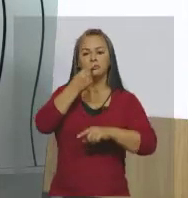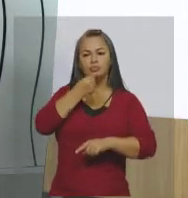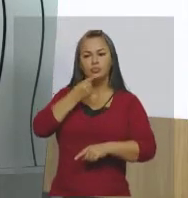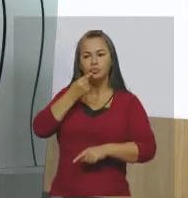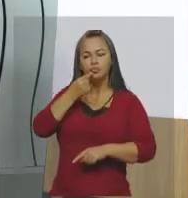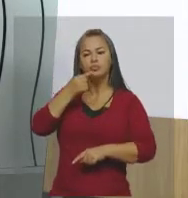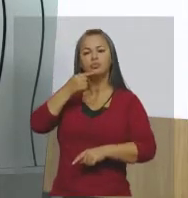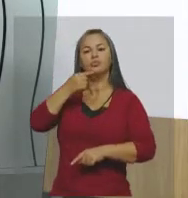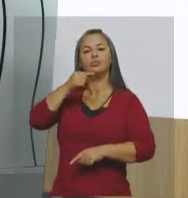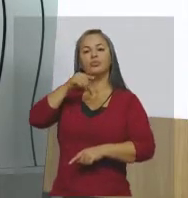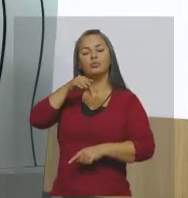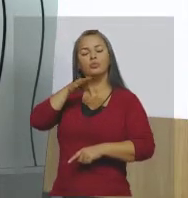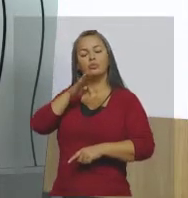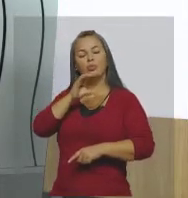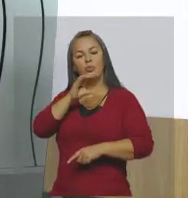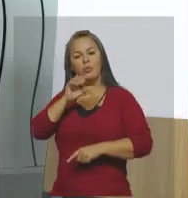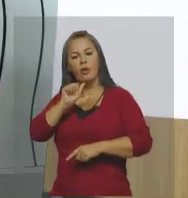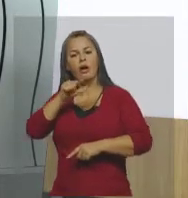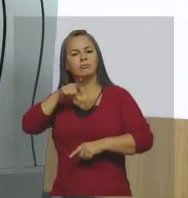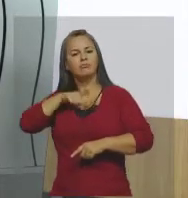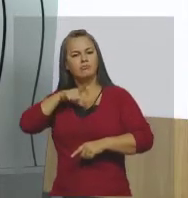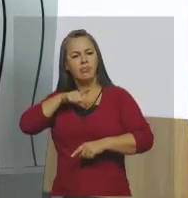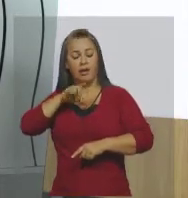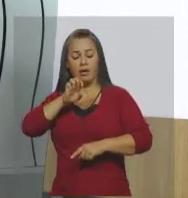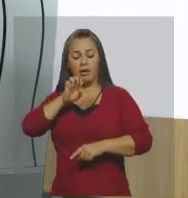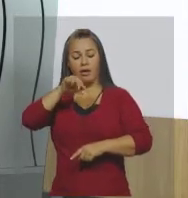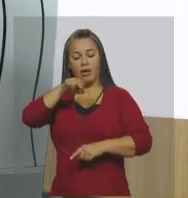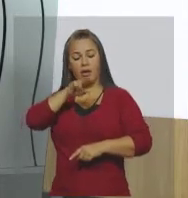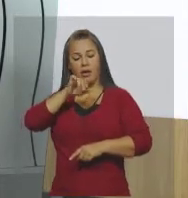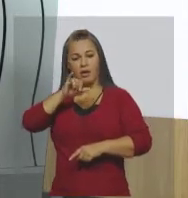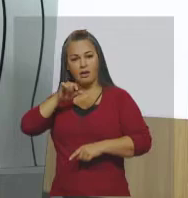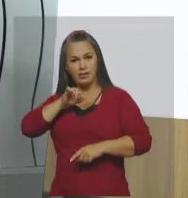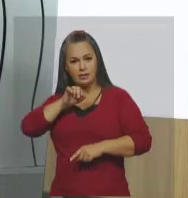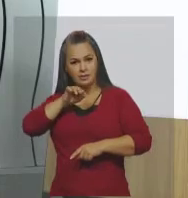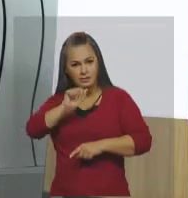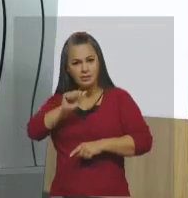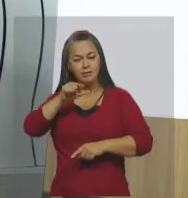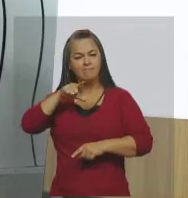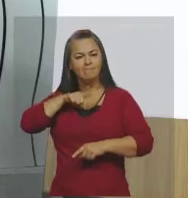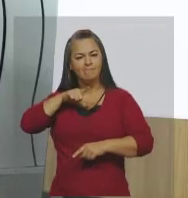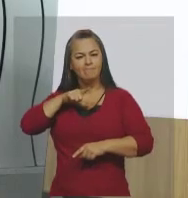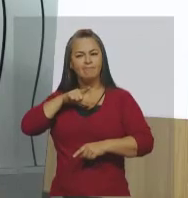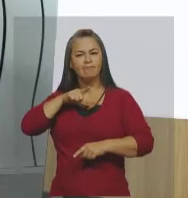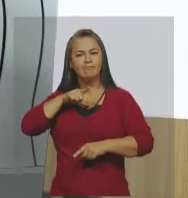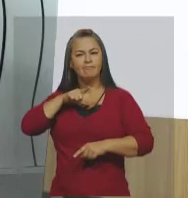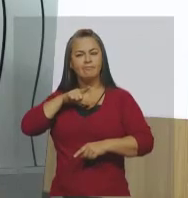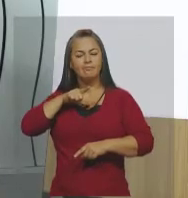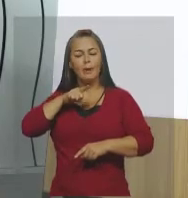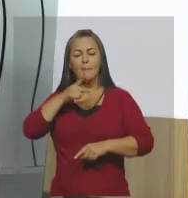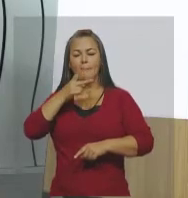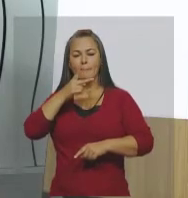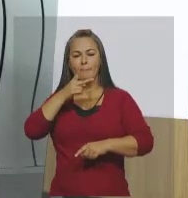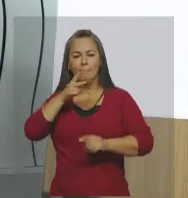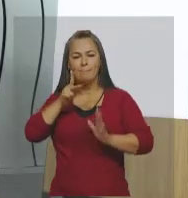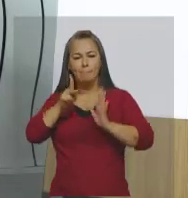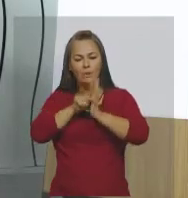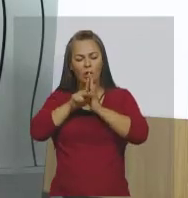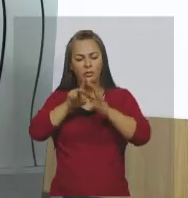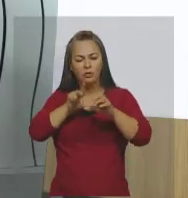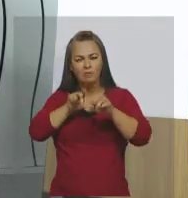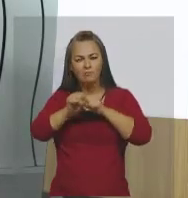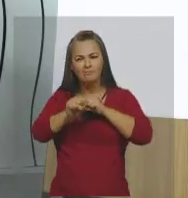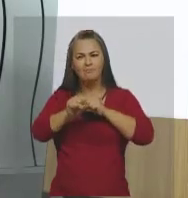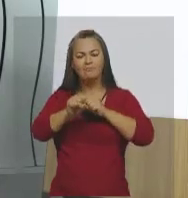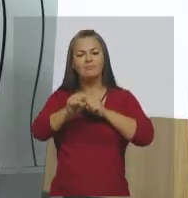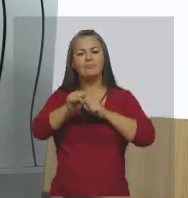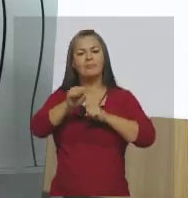digere amido. Amido, para você ter uma ideia, é uma espécie de açúcar. Mais especificamente, ele é um aglomerado